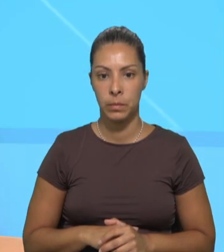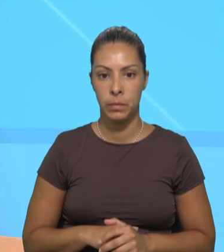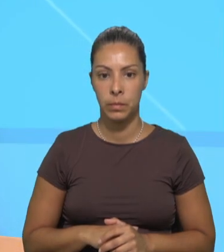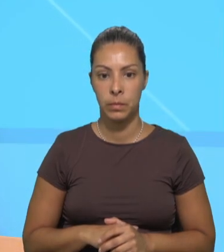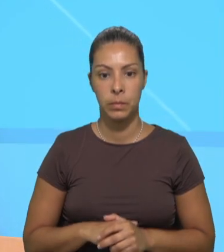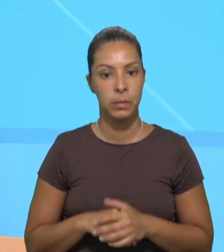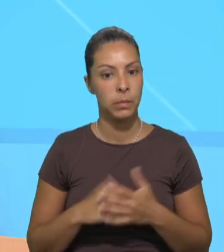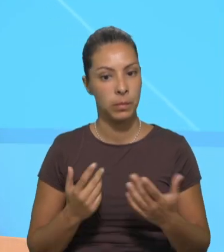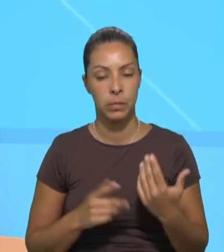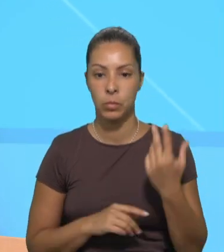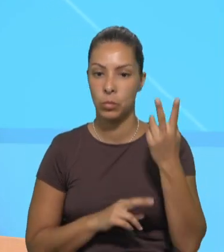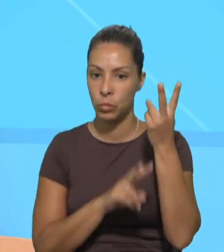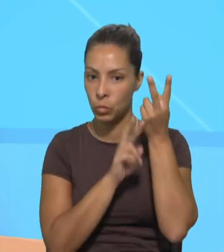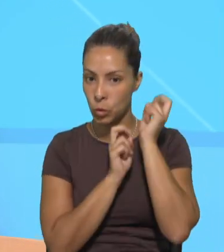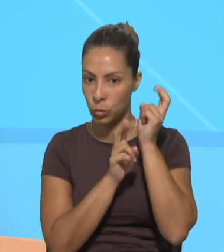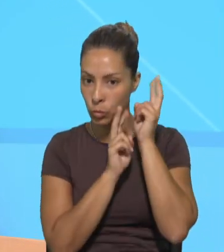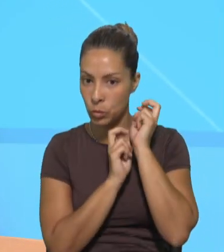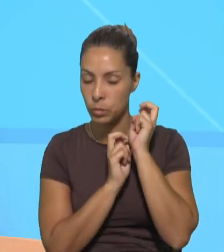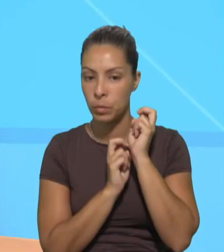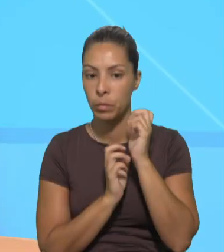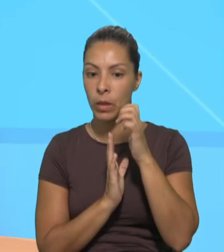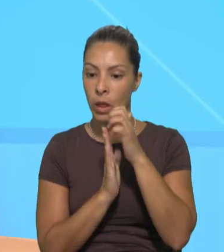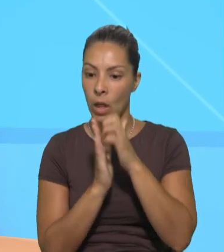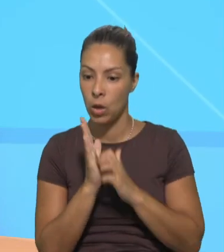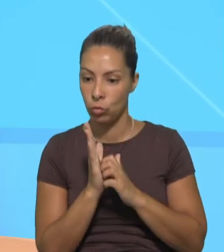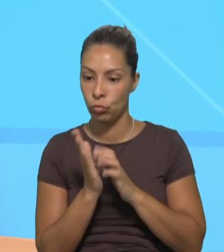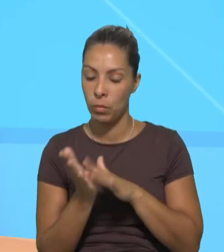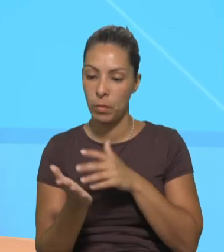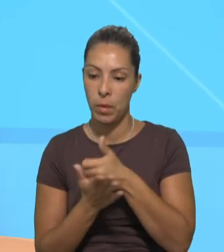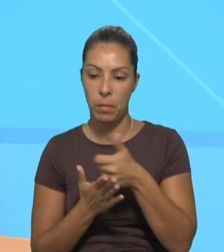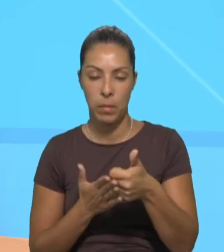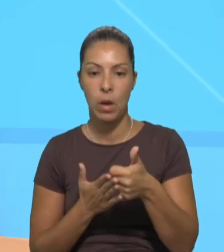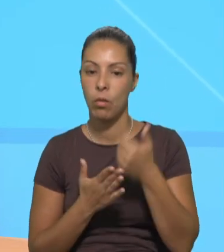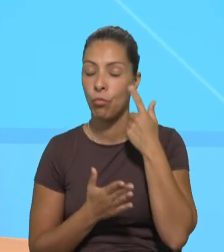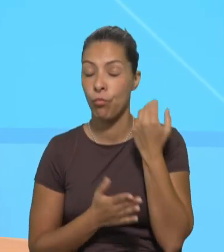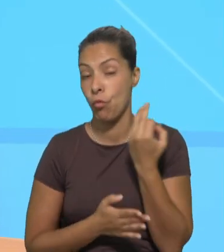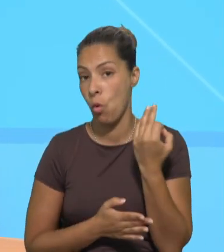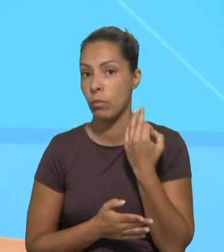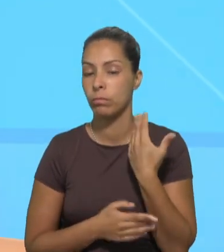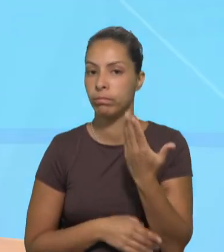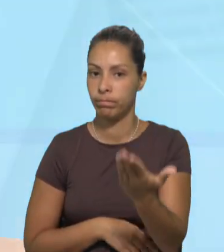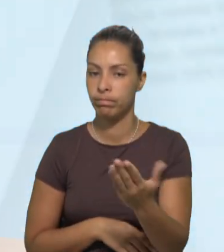E escutamos agora precisamente o texto do Evangelho que vai ser lido nas missas deste domingo.